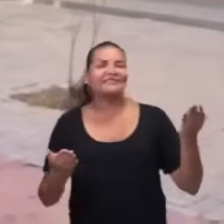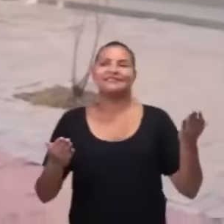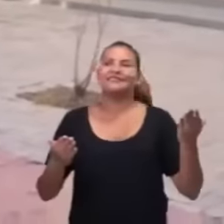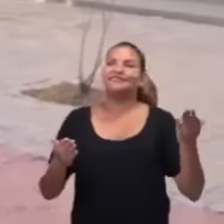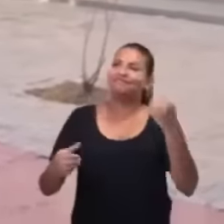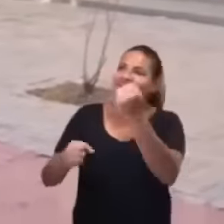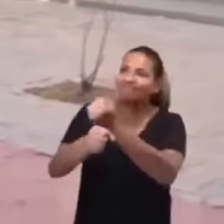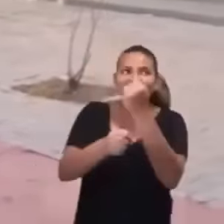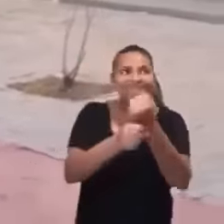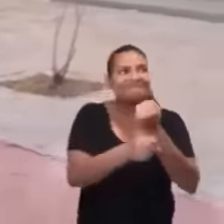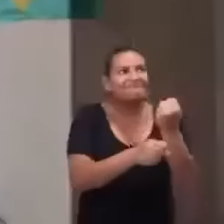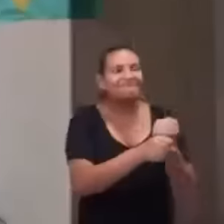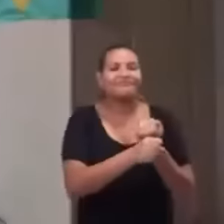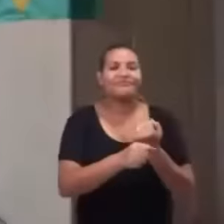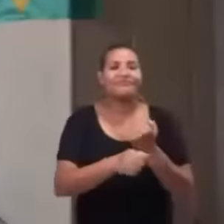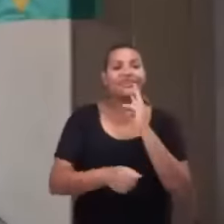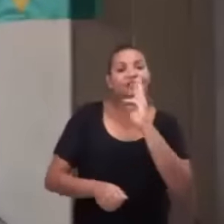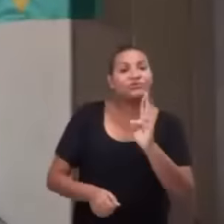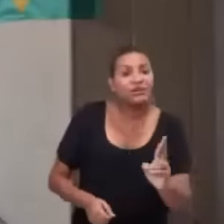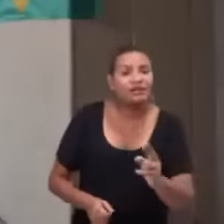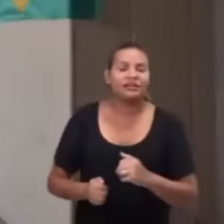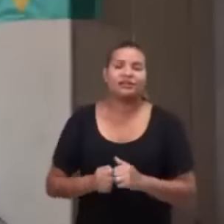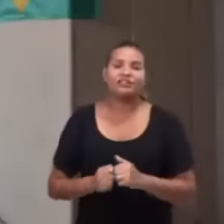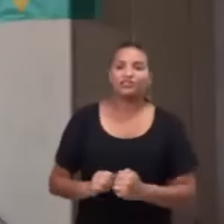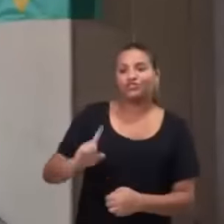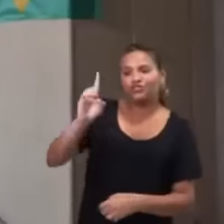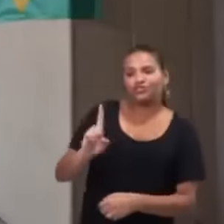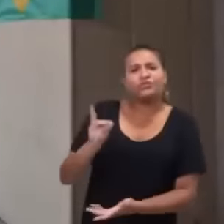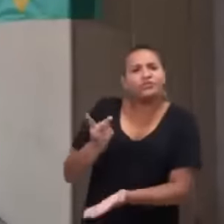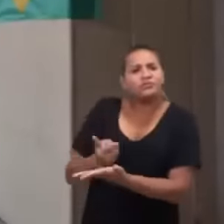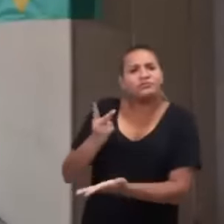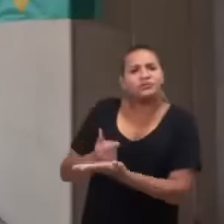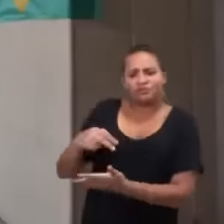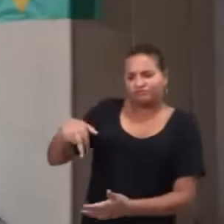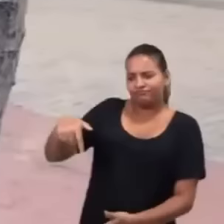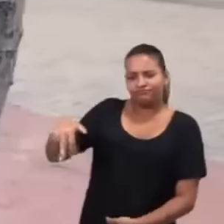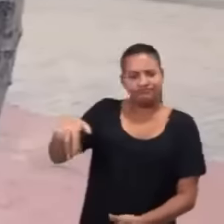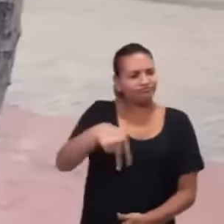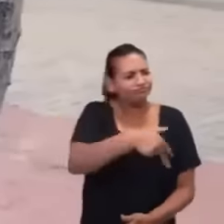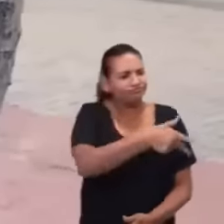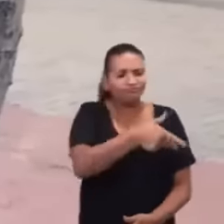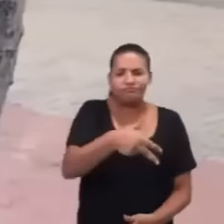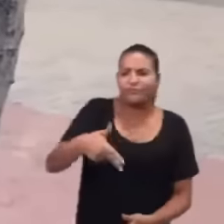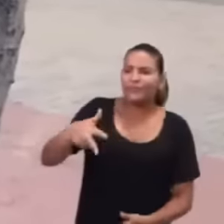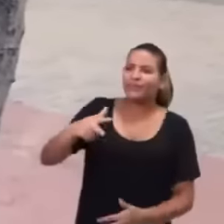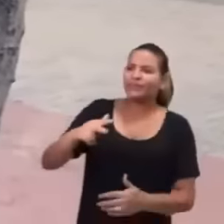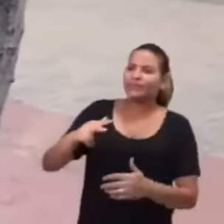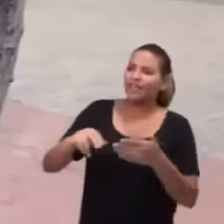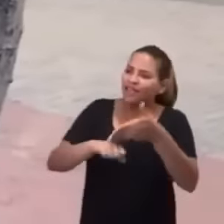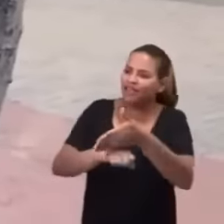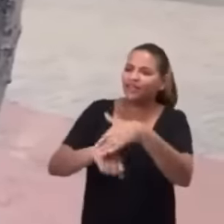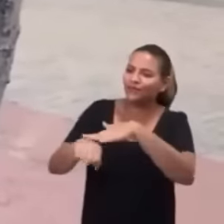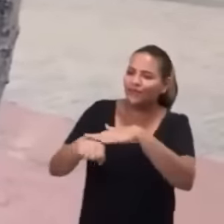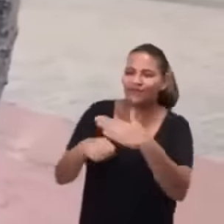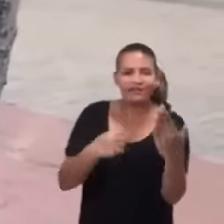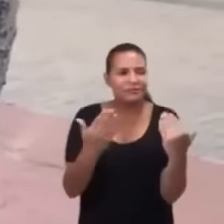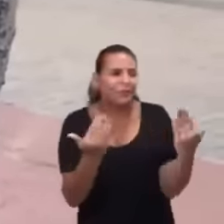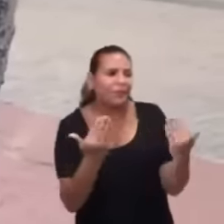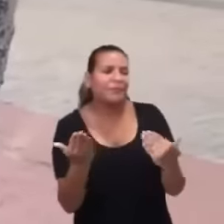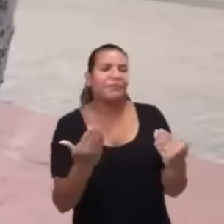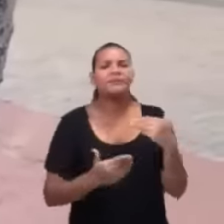a diretora que fica o tempo inteiro andando para cá e para lá, entra na sala, conversa com os alunos. Uma escola bem gerida é isso, é essa